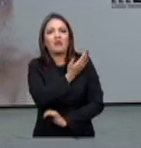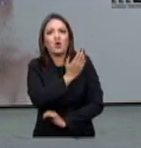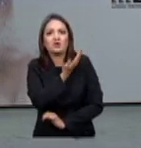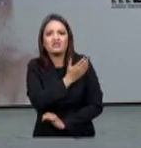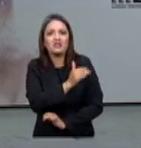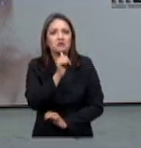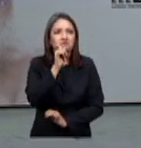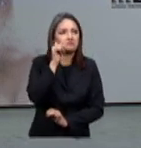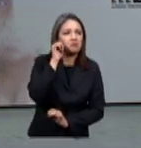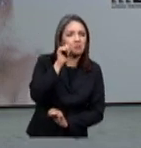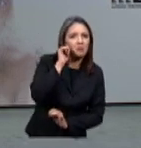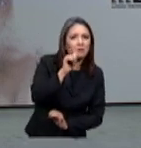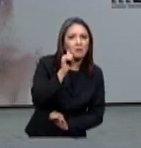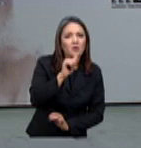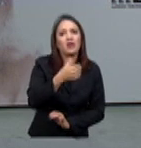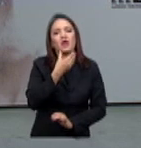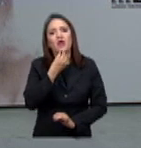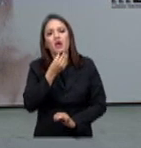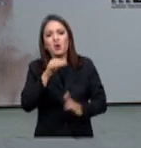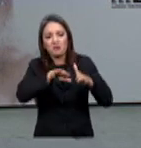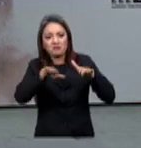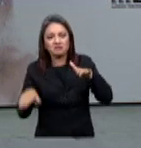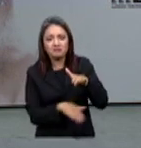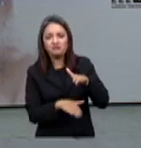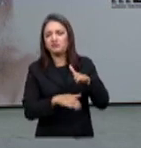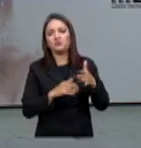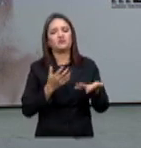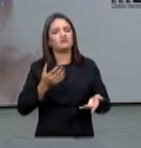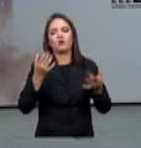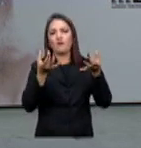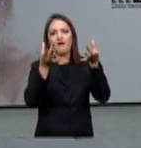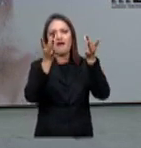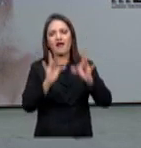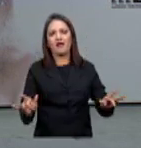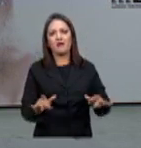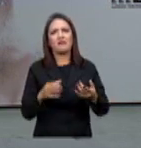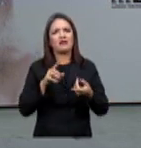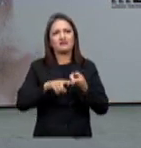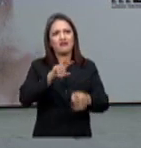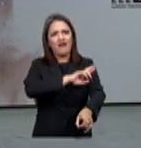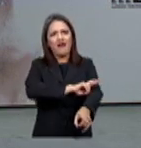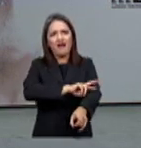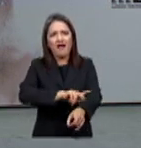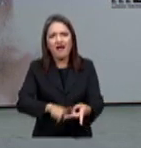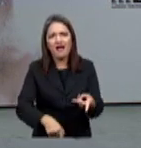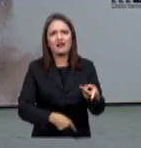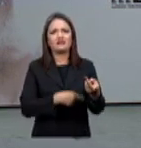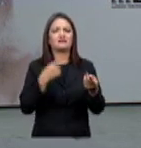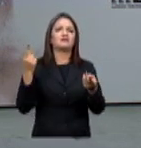gênero nas suas intercessões de raça etnia deficiência orientação sexual